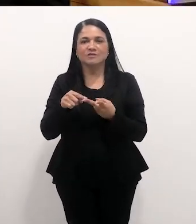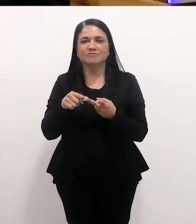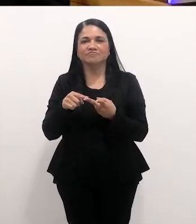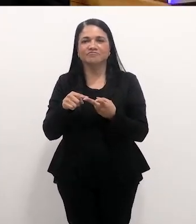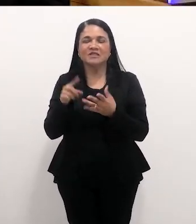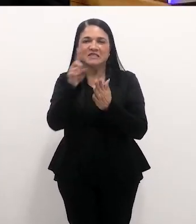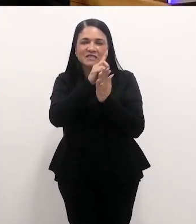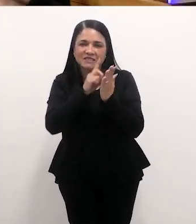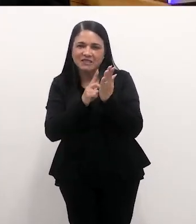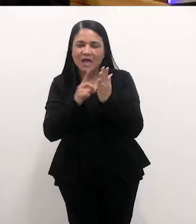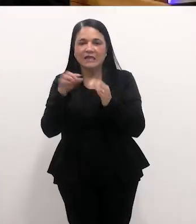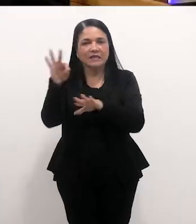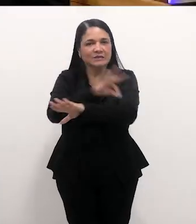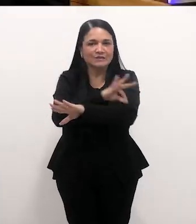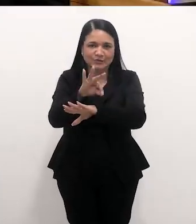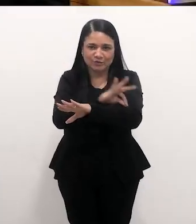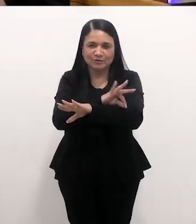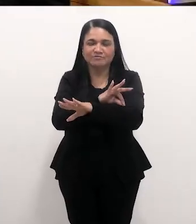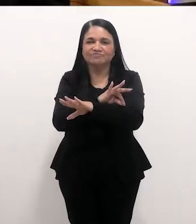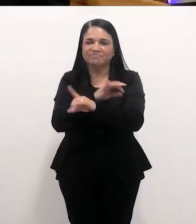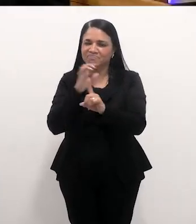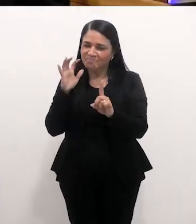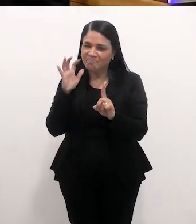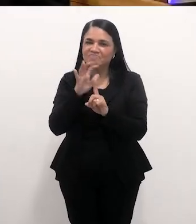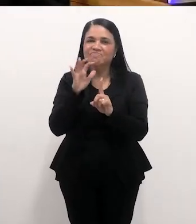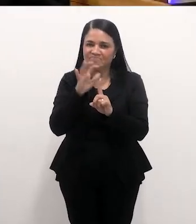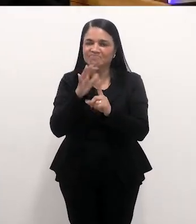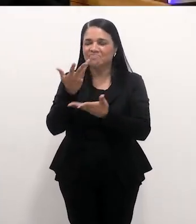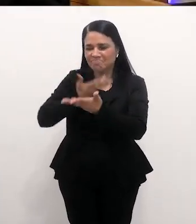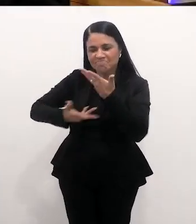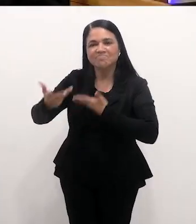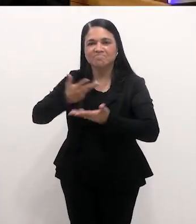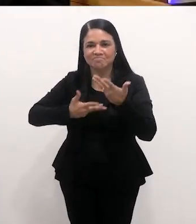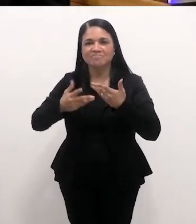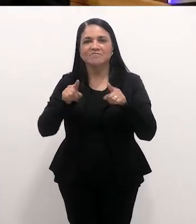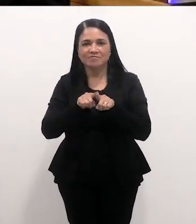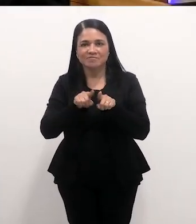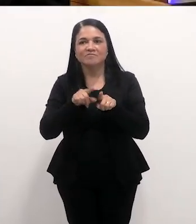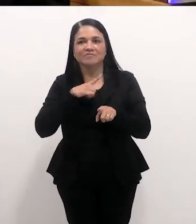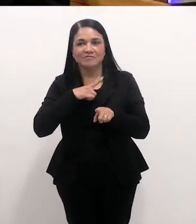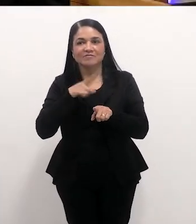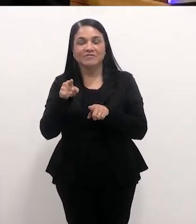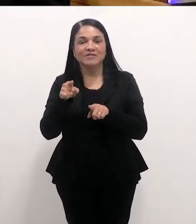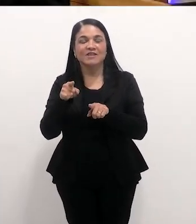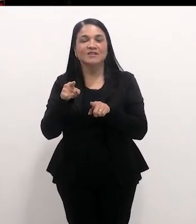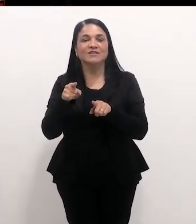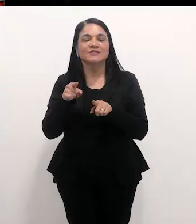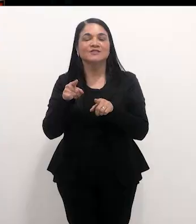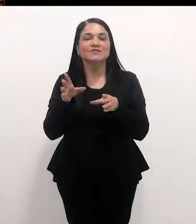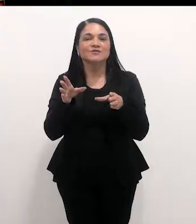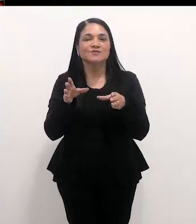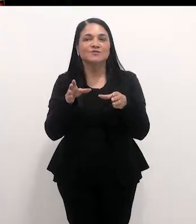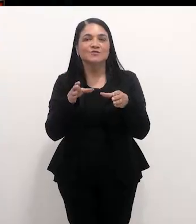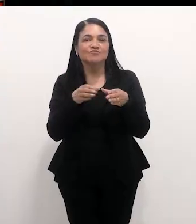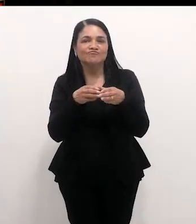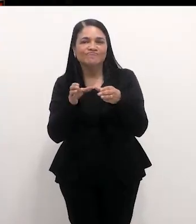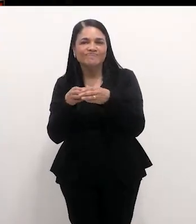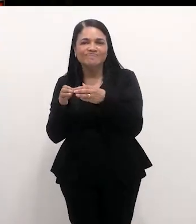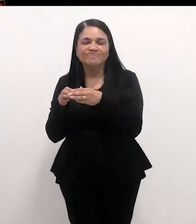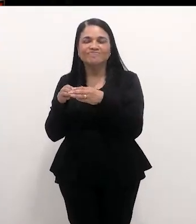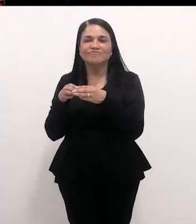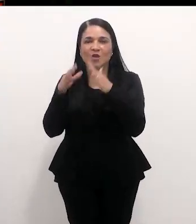seja religiosa, ou seja design, arquitetura, mas é muito, muito grande. Professor Busanello, sobre isso,